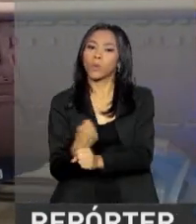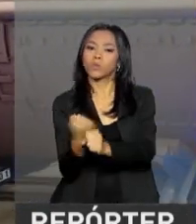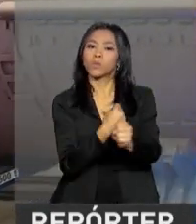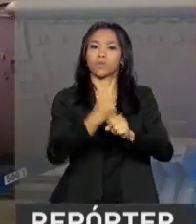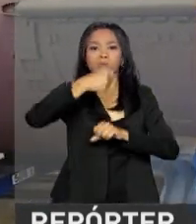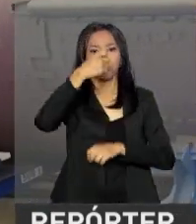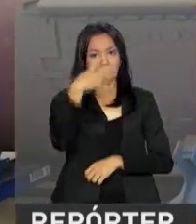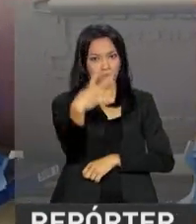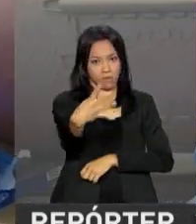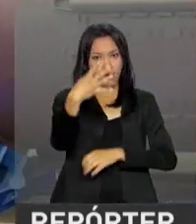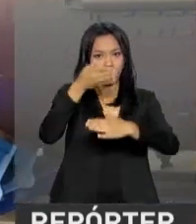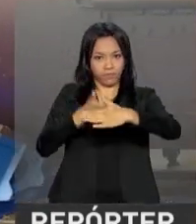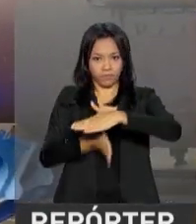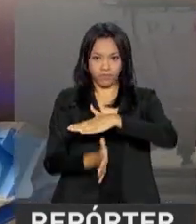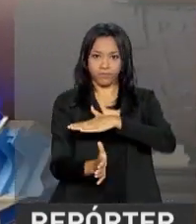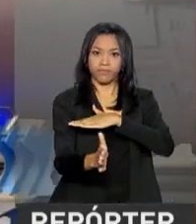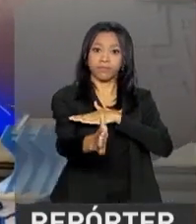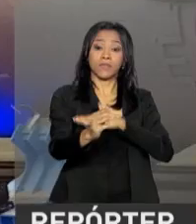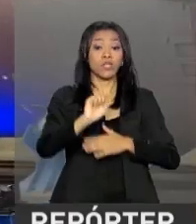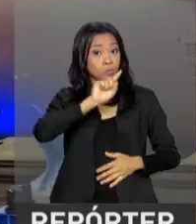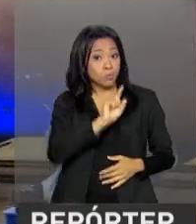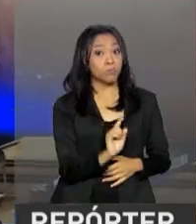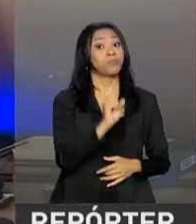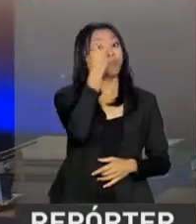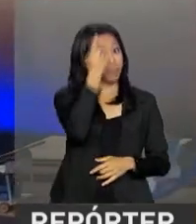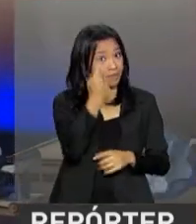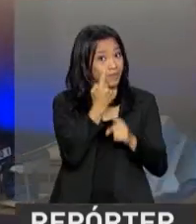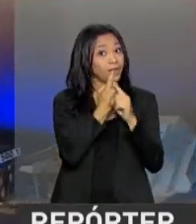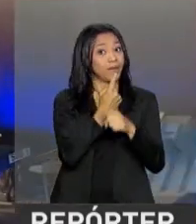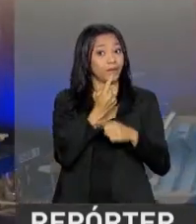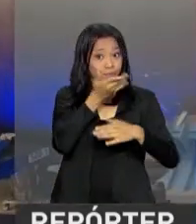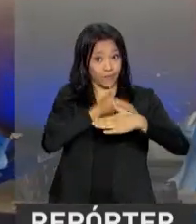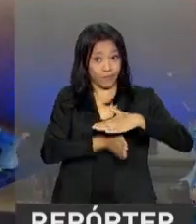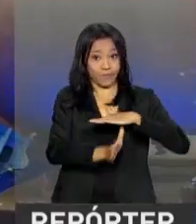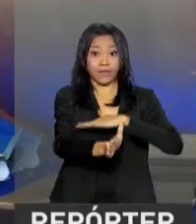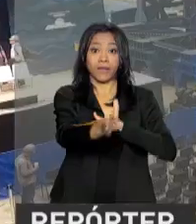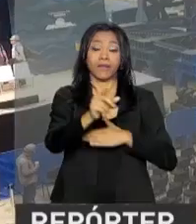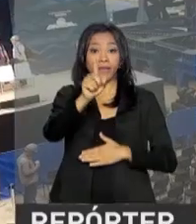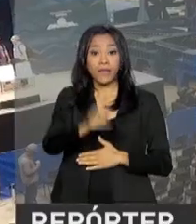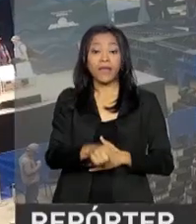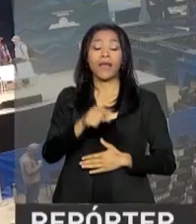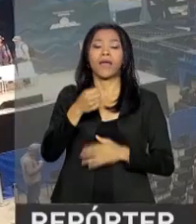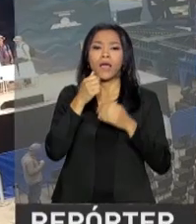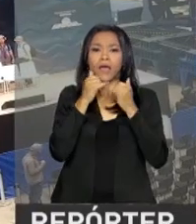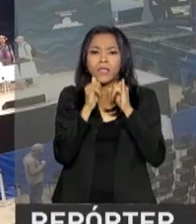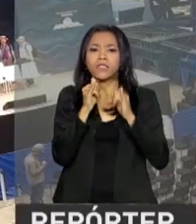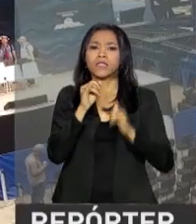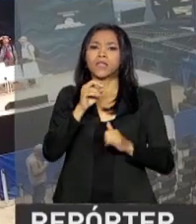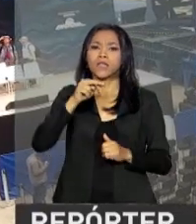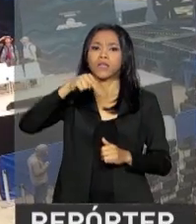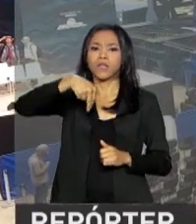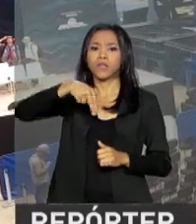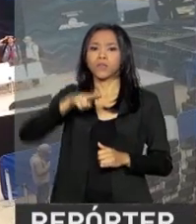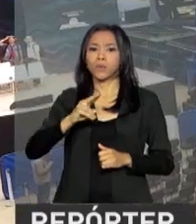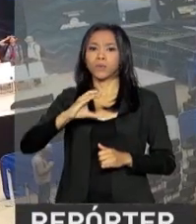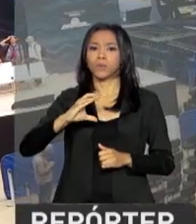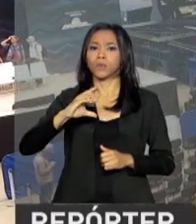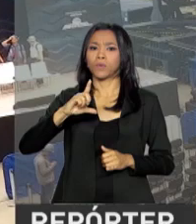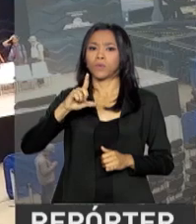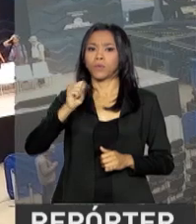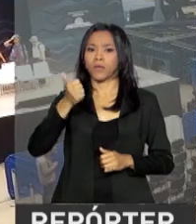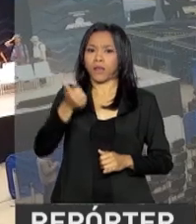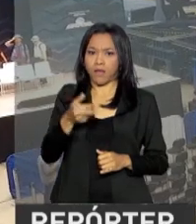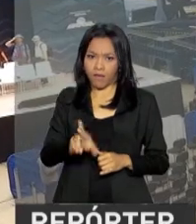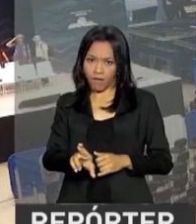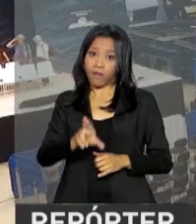além do primeiro submarino brasileiro movido a energia nuclear de acordo com a marinha o programa gera benefícios como